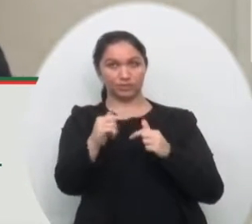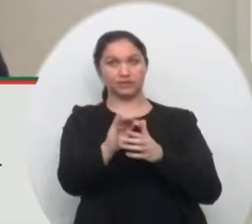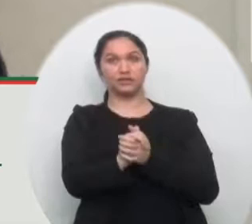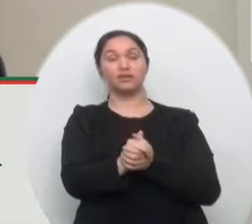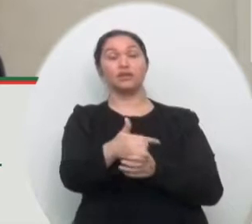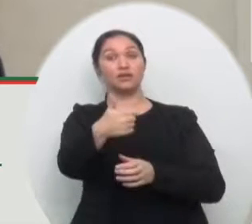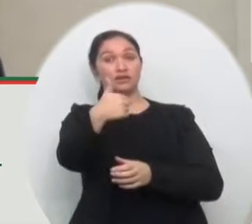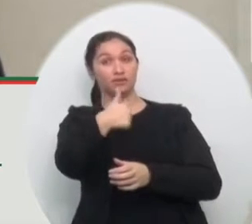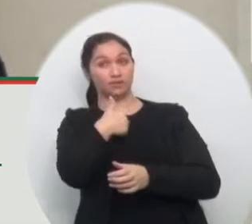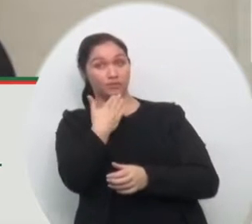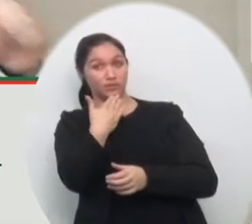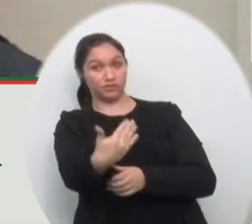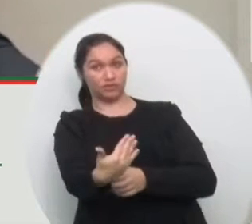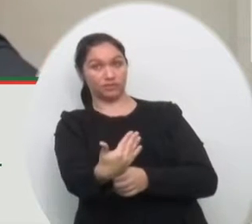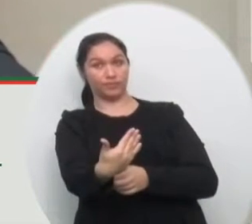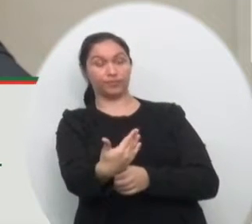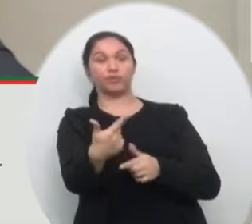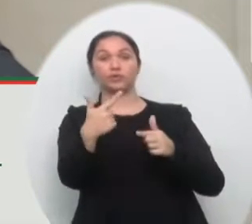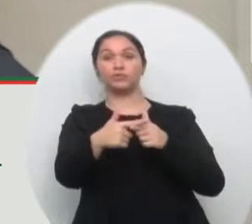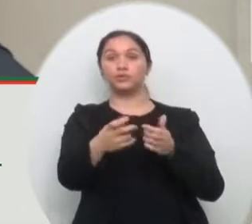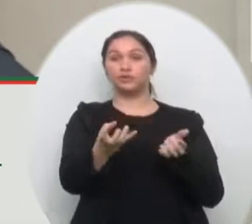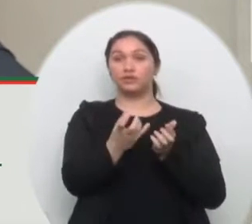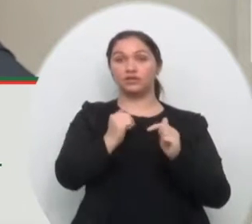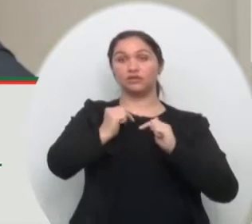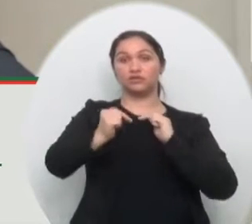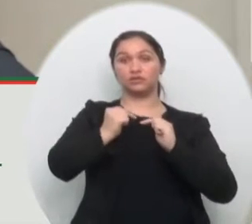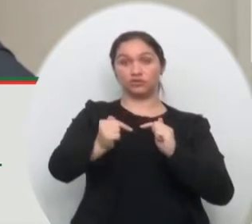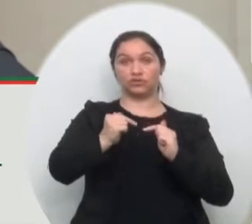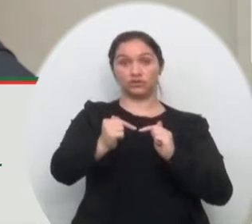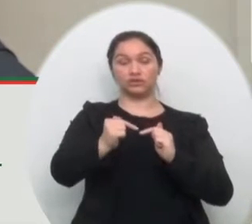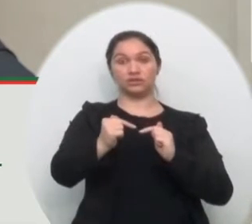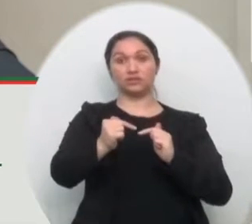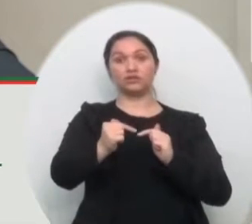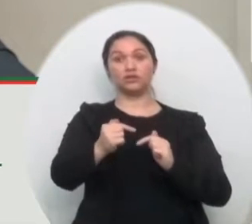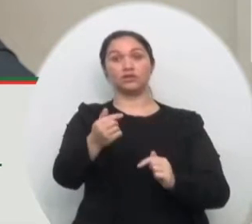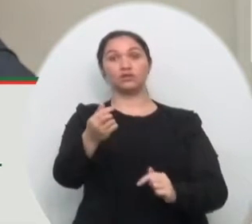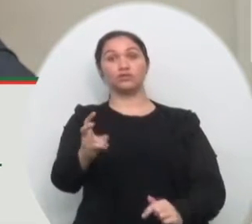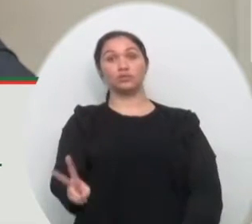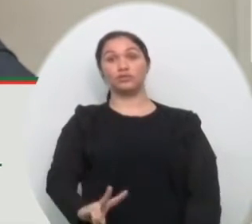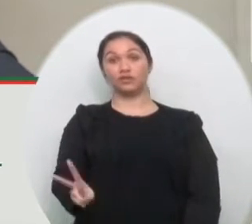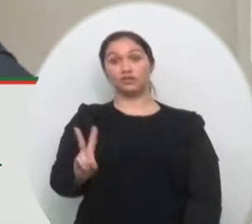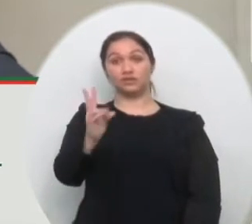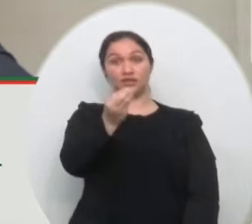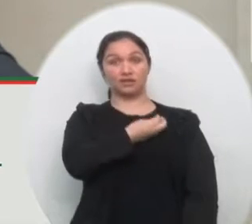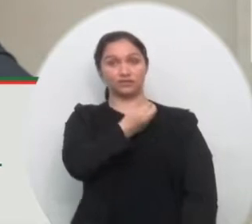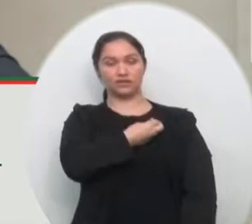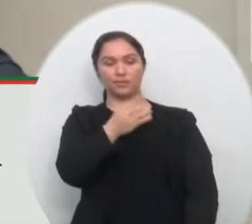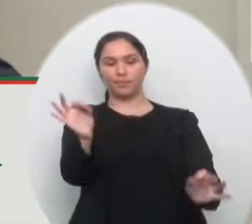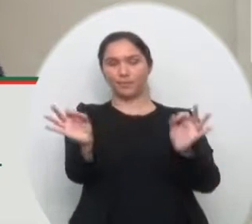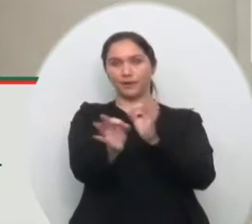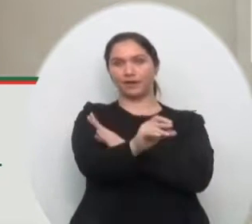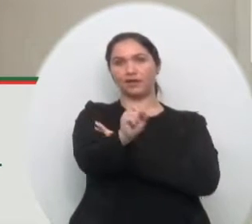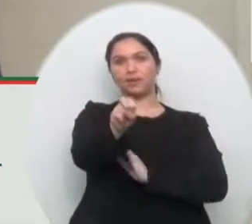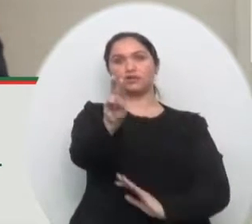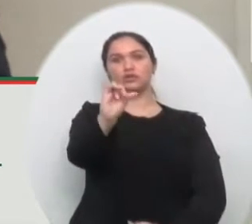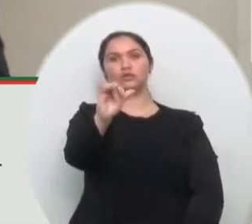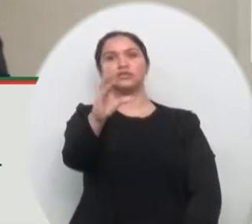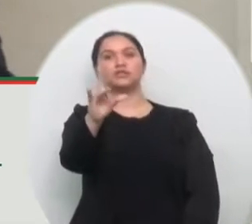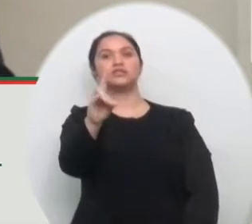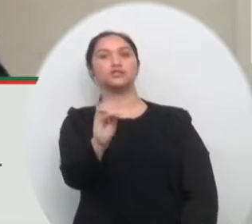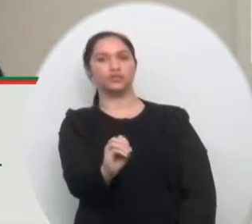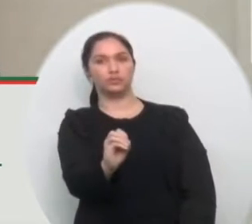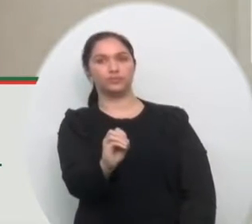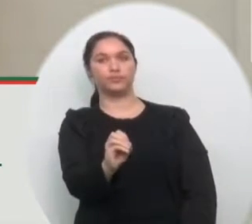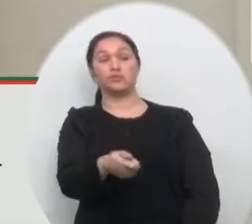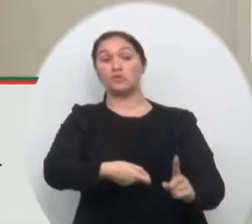à valorização da vida e à prevenção do suicídio. Foi, coincidentemente, no mês de setembro, onde